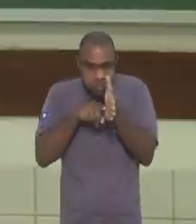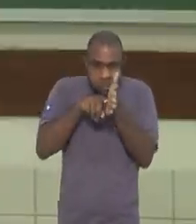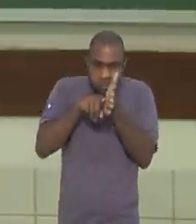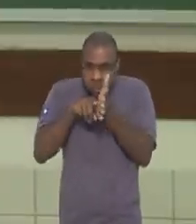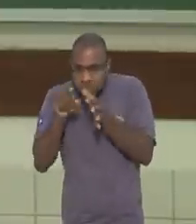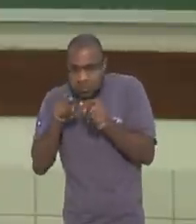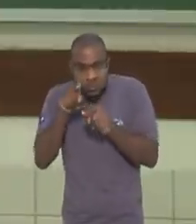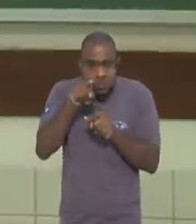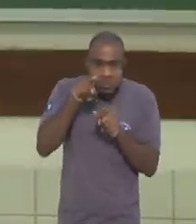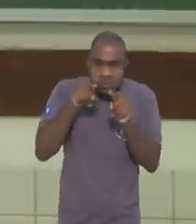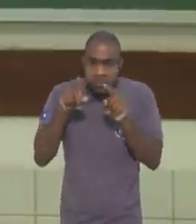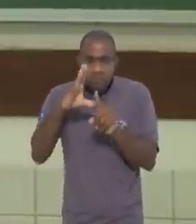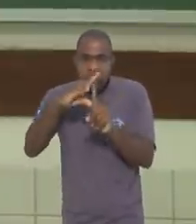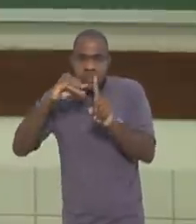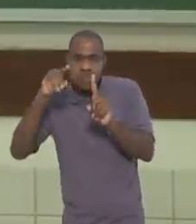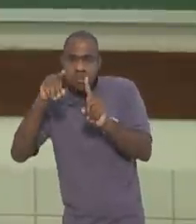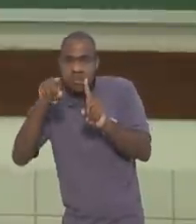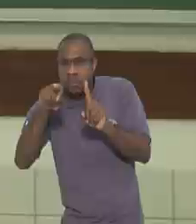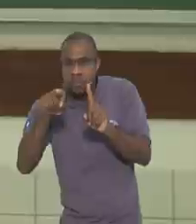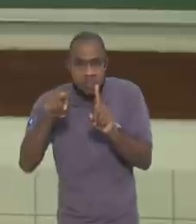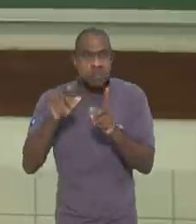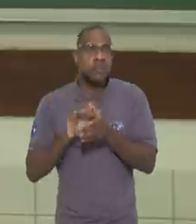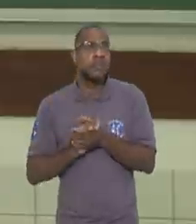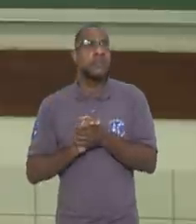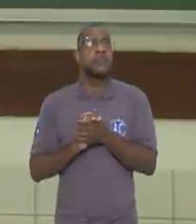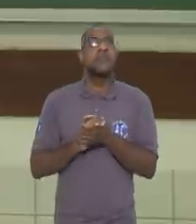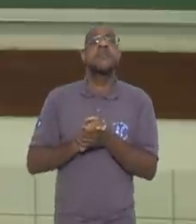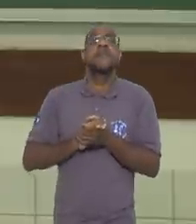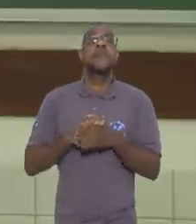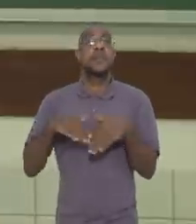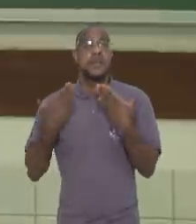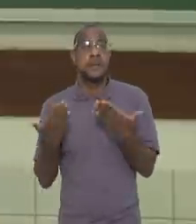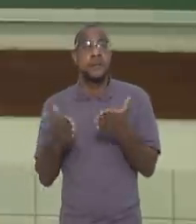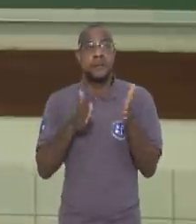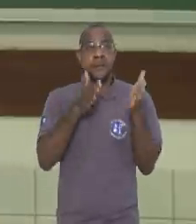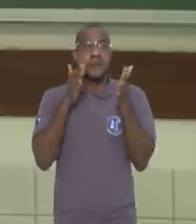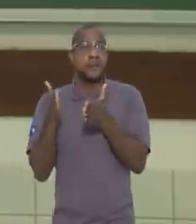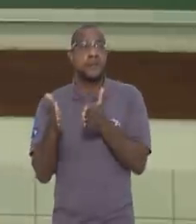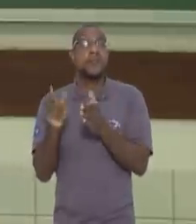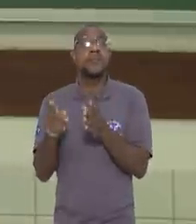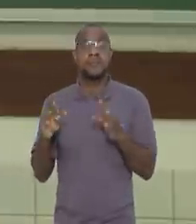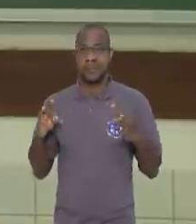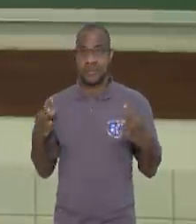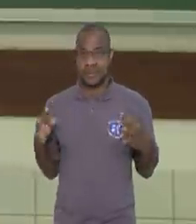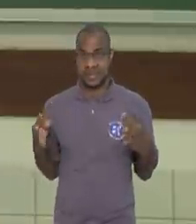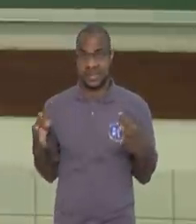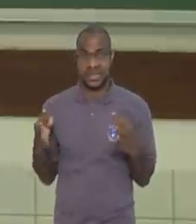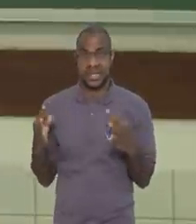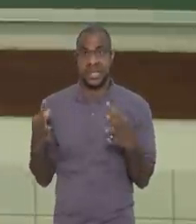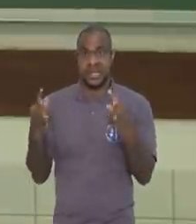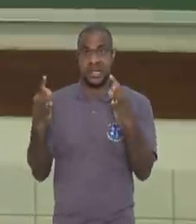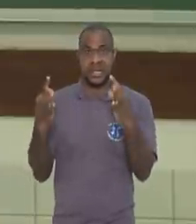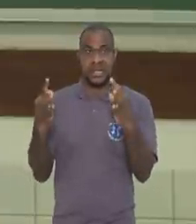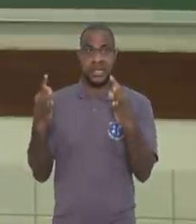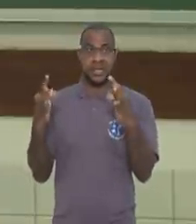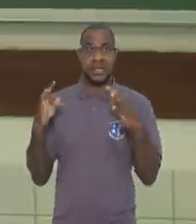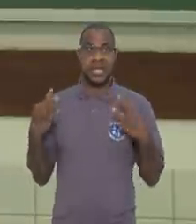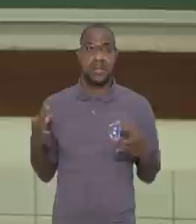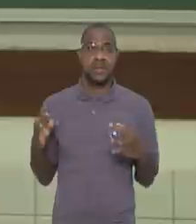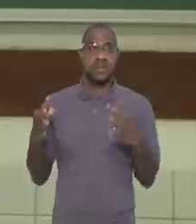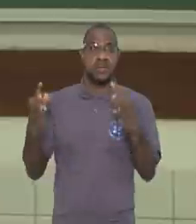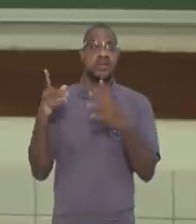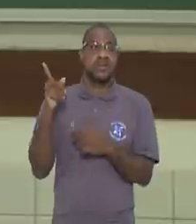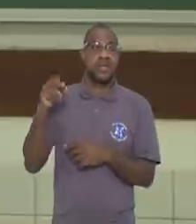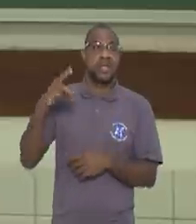certo, enfim. Eles selecionam aqueles que deu certo, né? Aqueles que deram certo. Isso a gente chama de tecnologia do DNA recombinante. A gente coloca um DNA